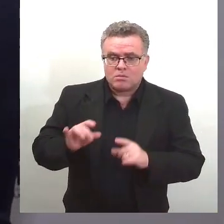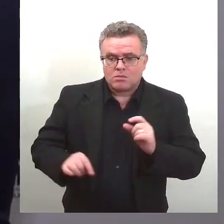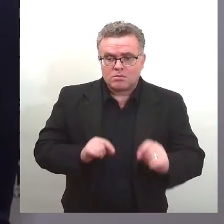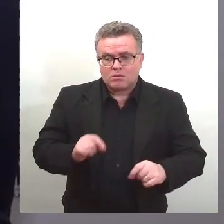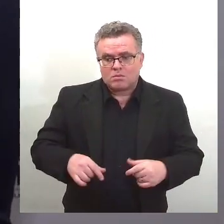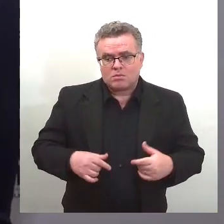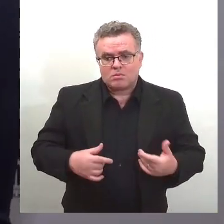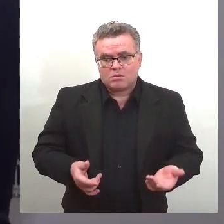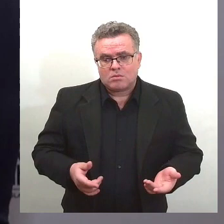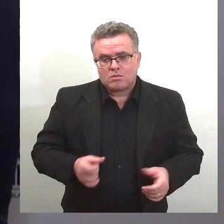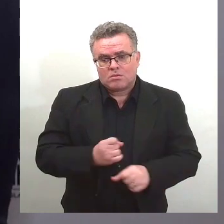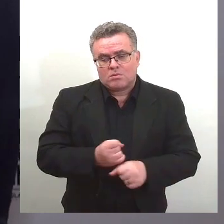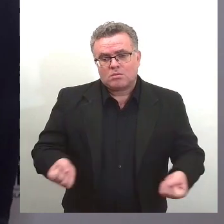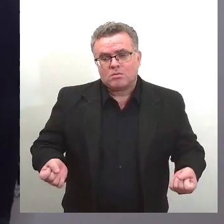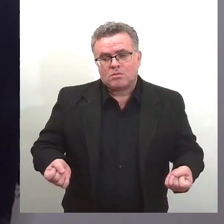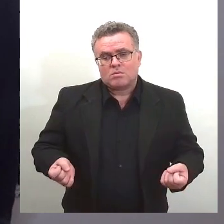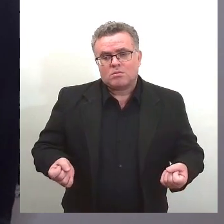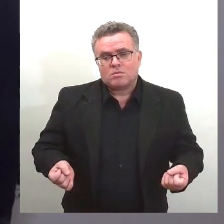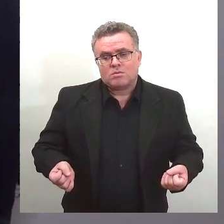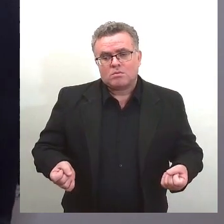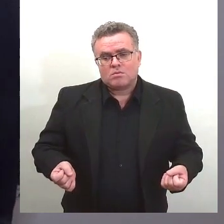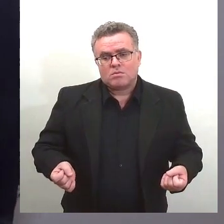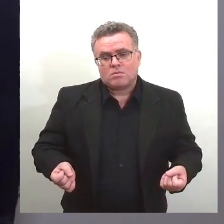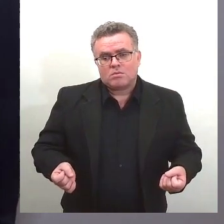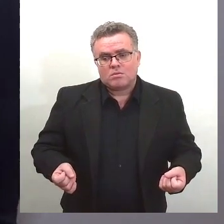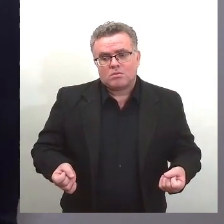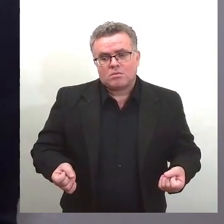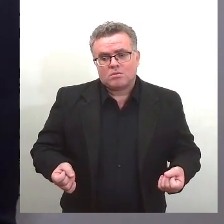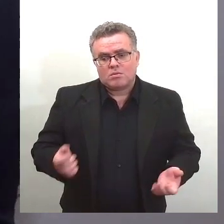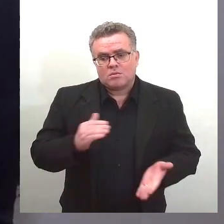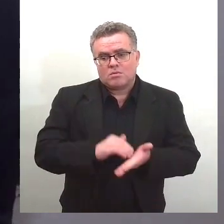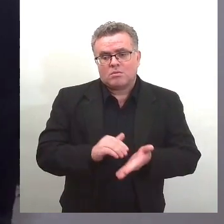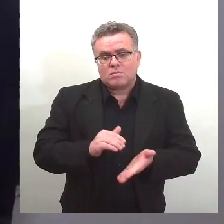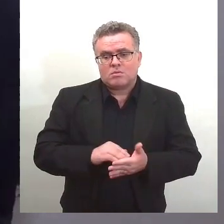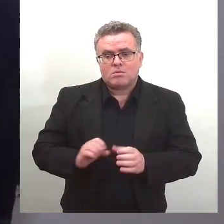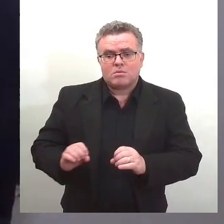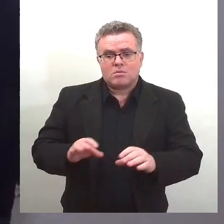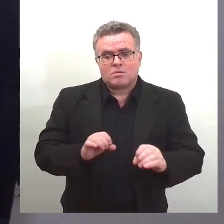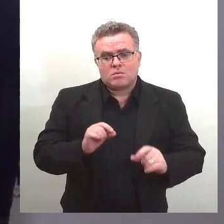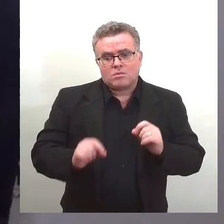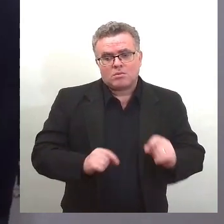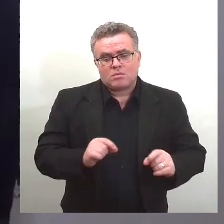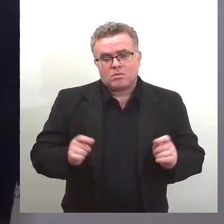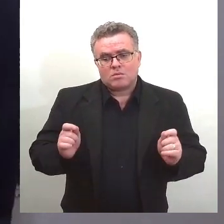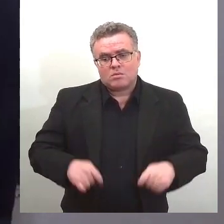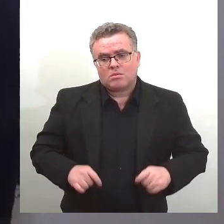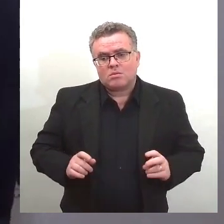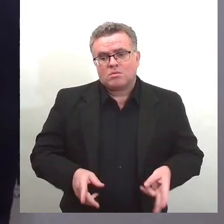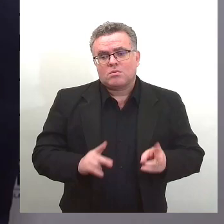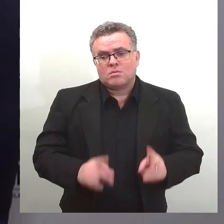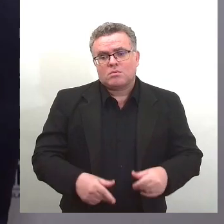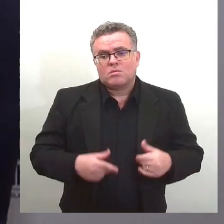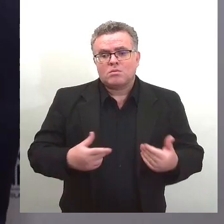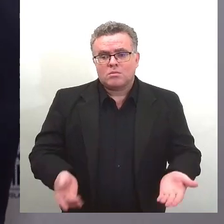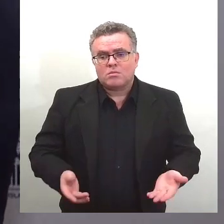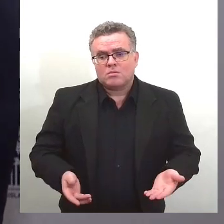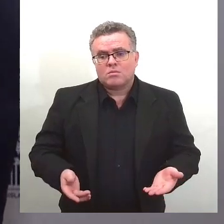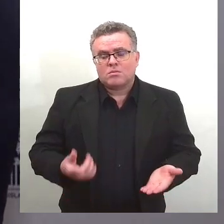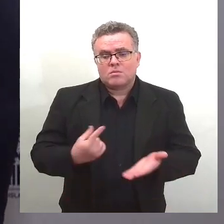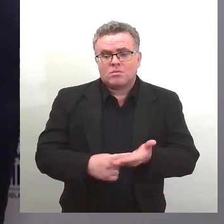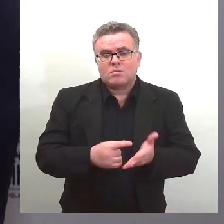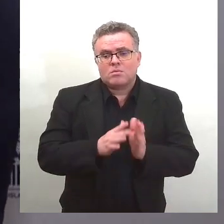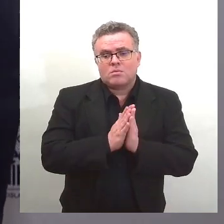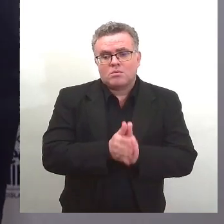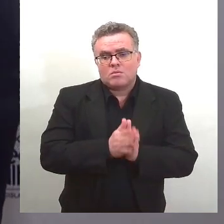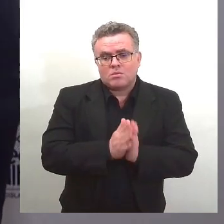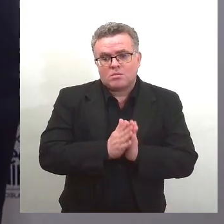arbitrária por parte da Secretaria de Educação. Então nós, juntamente com os deputados da oposição, utilizamos a tribuna na manhã de hoje e fizemos um apelo ao secretário de Estado de